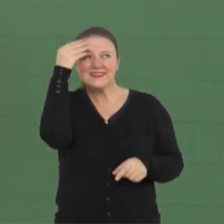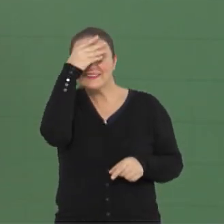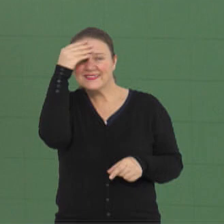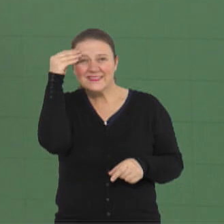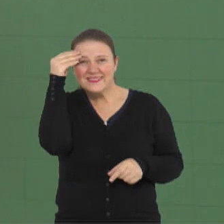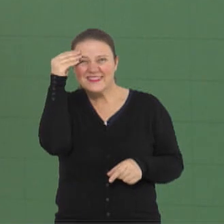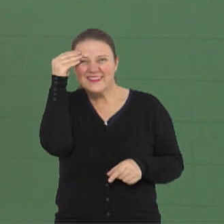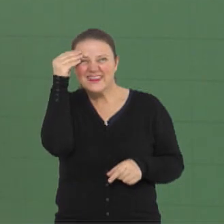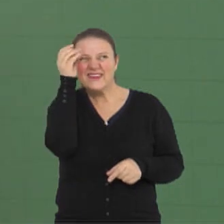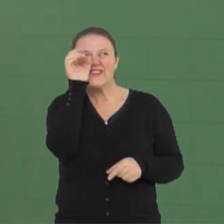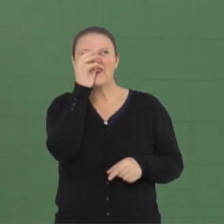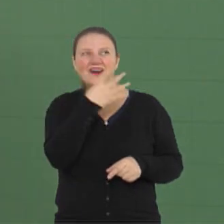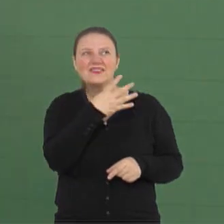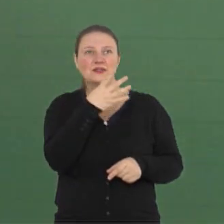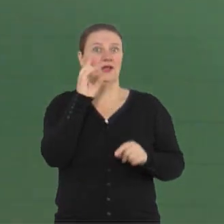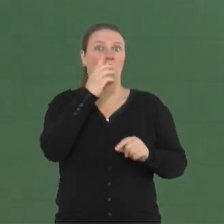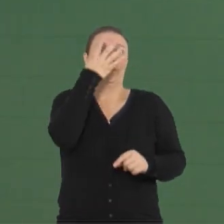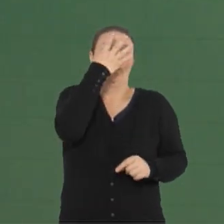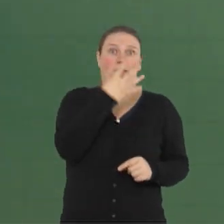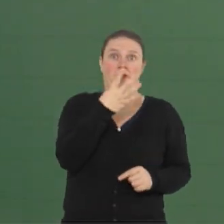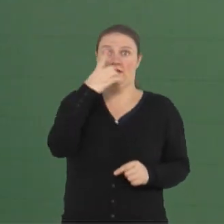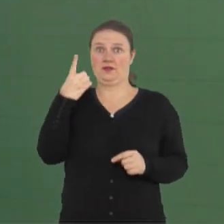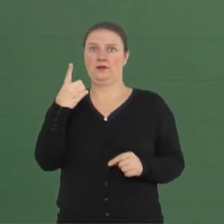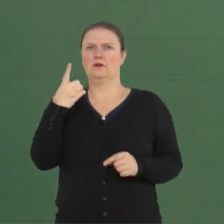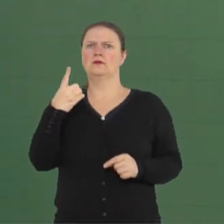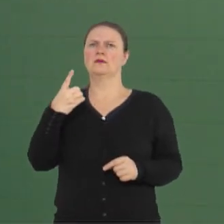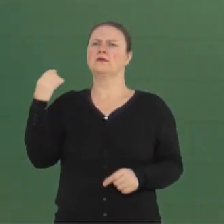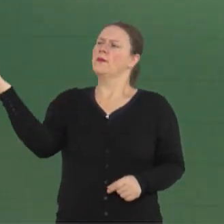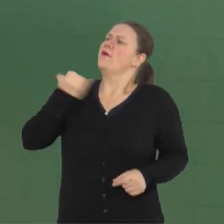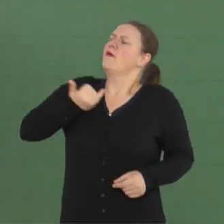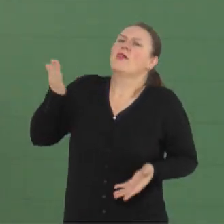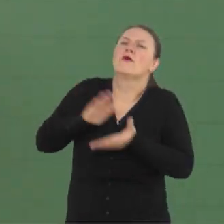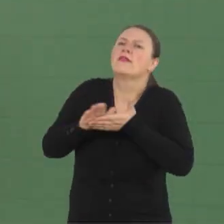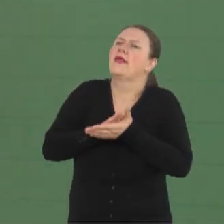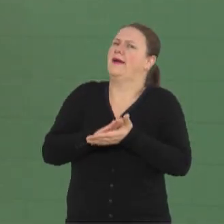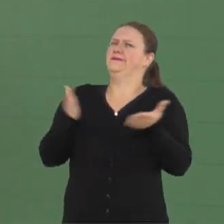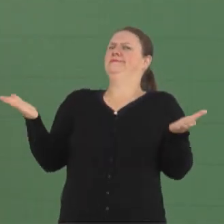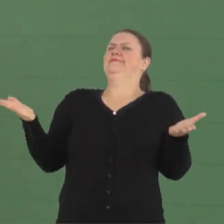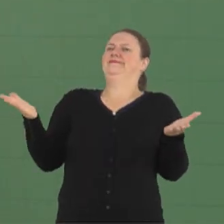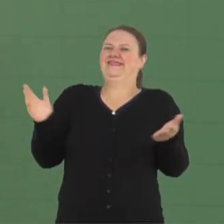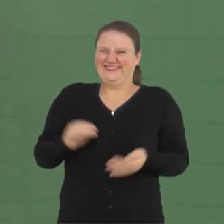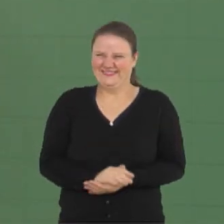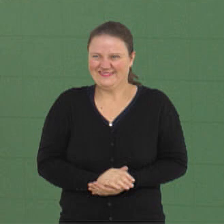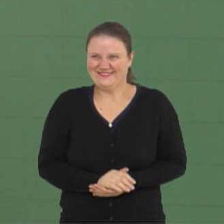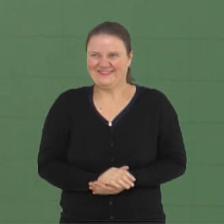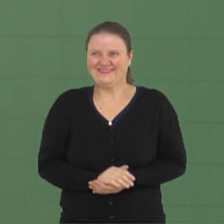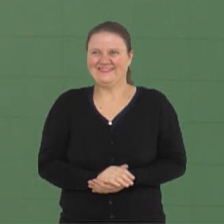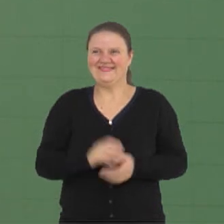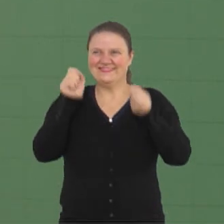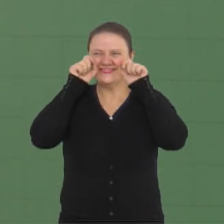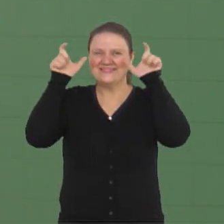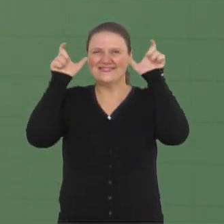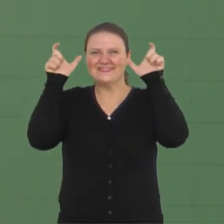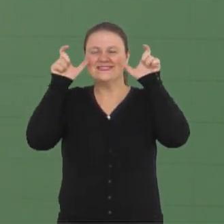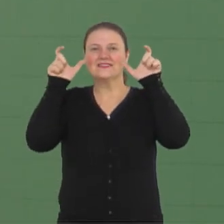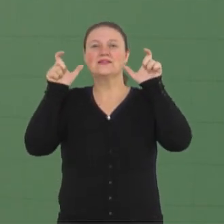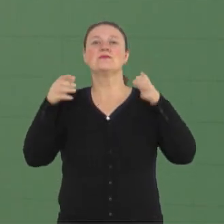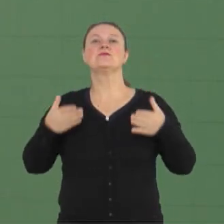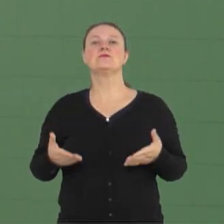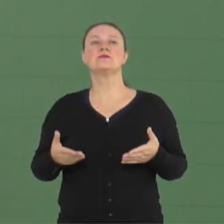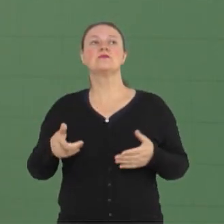apenas 4 e é 41. Ninguém me falou nada, né? Deixa. Vamos lá, prestando atenção. Eu tenho,